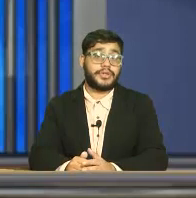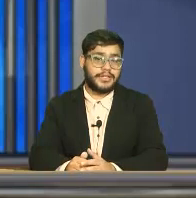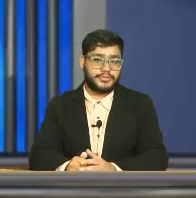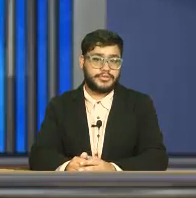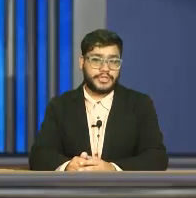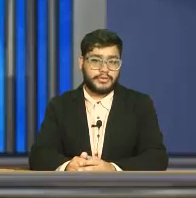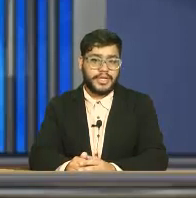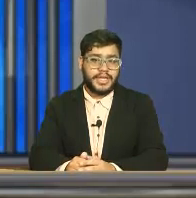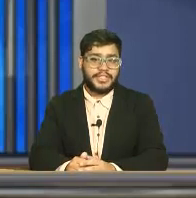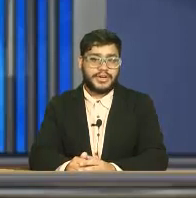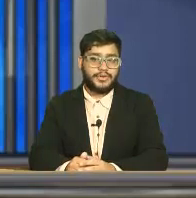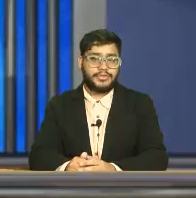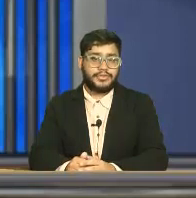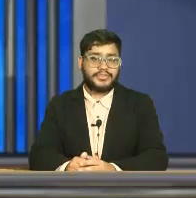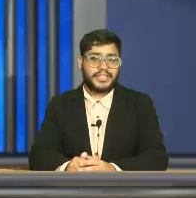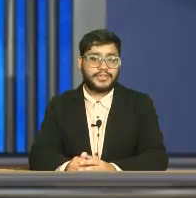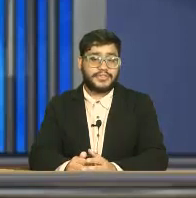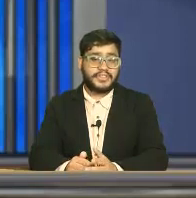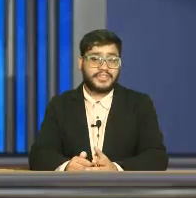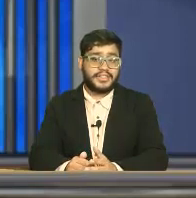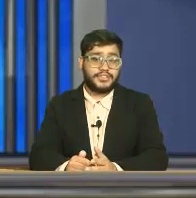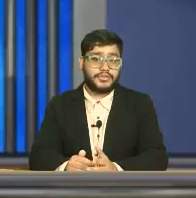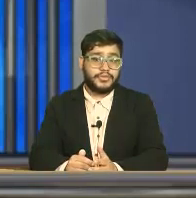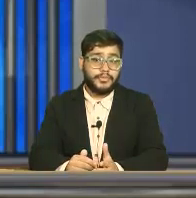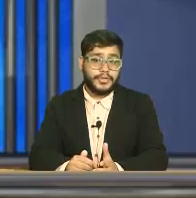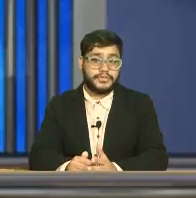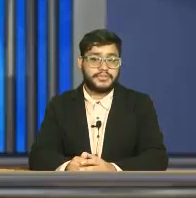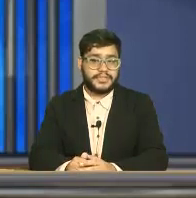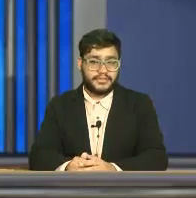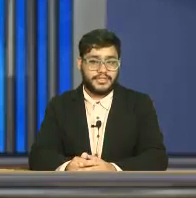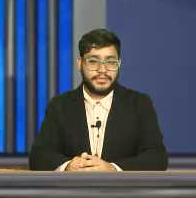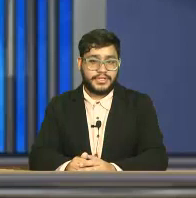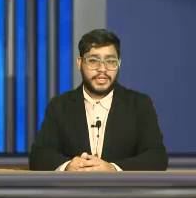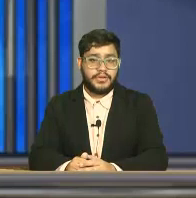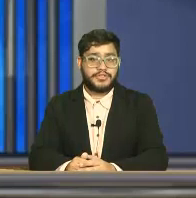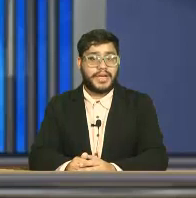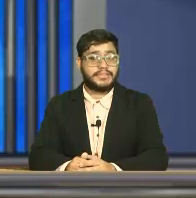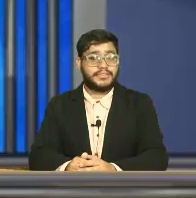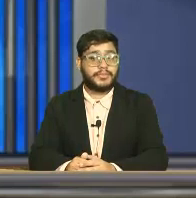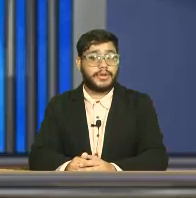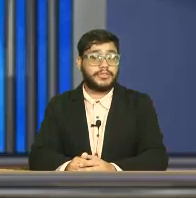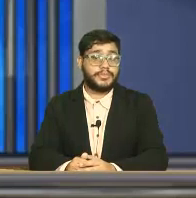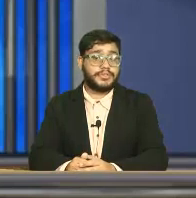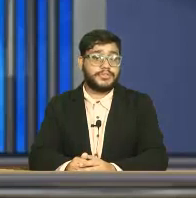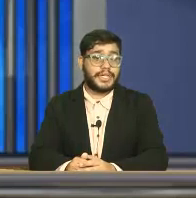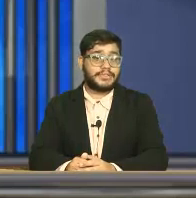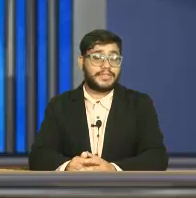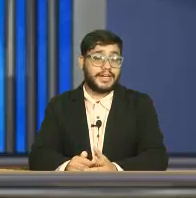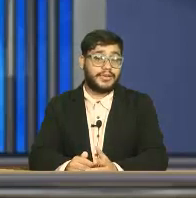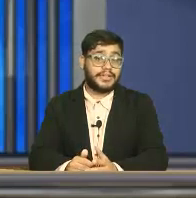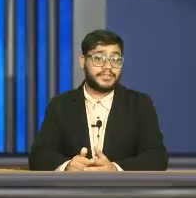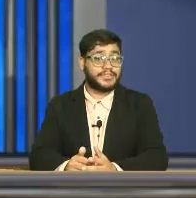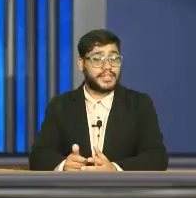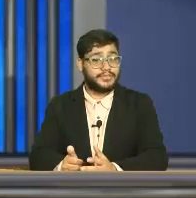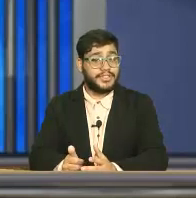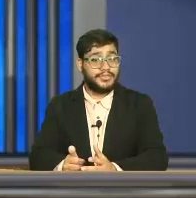4.277.000 curados no total, de acordo com o site da Universidade Johns Hopkins, nos Estados Unidos. Os países com maior número de curados até